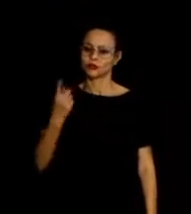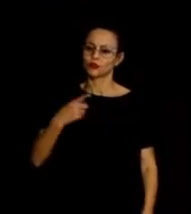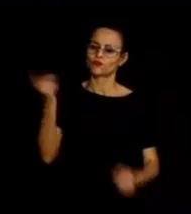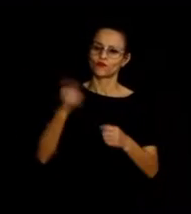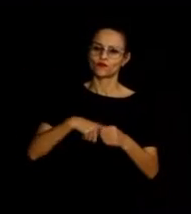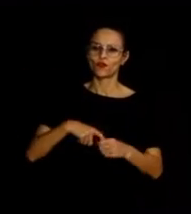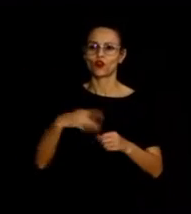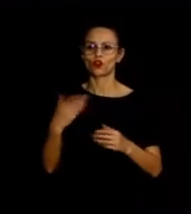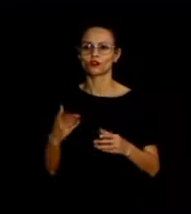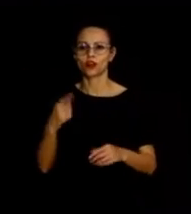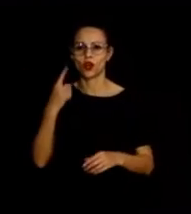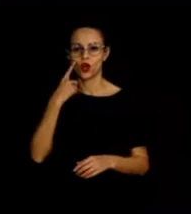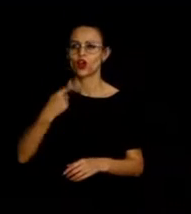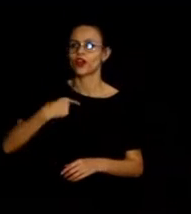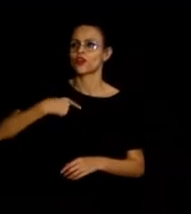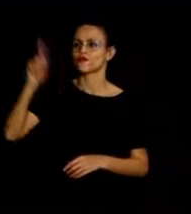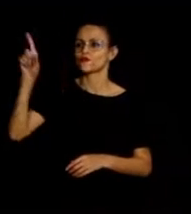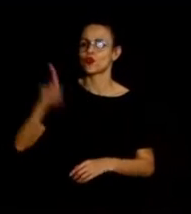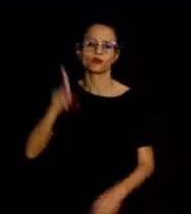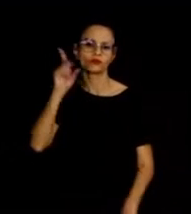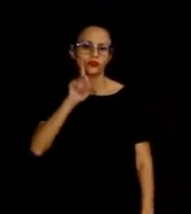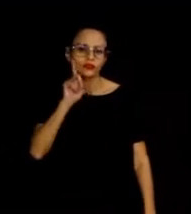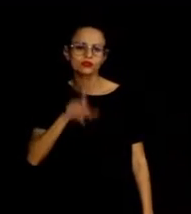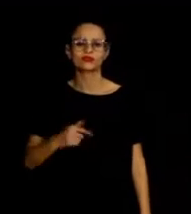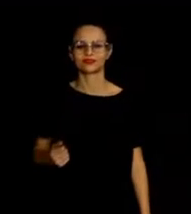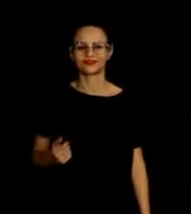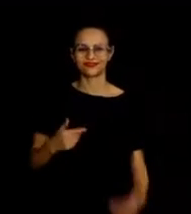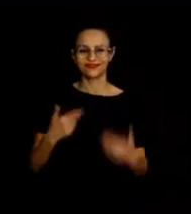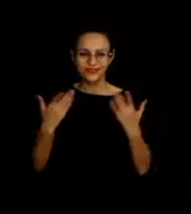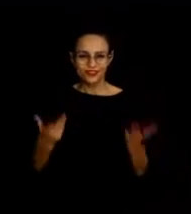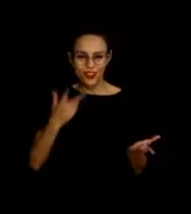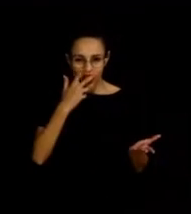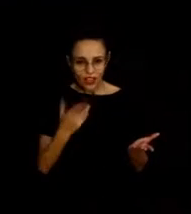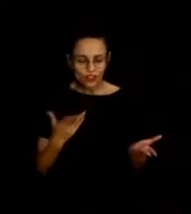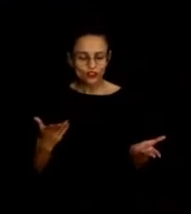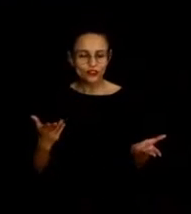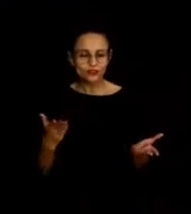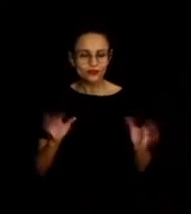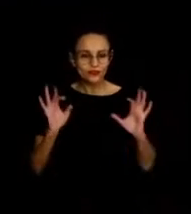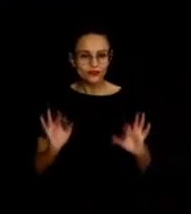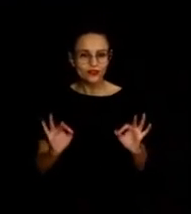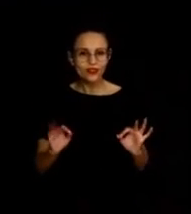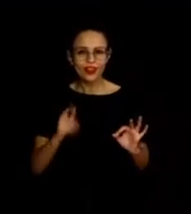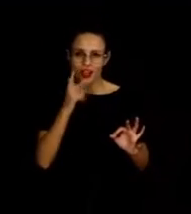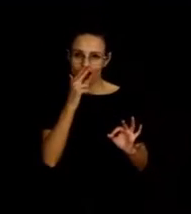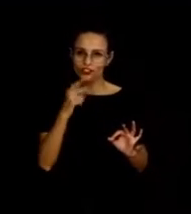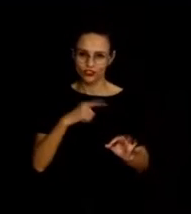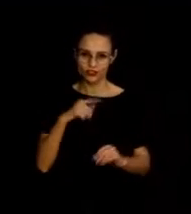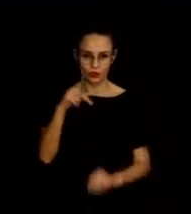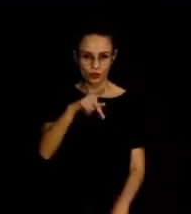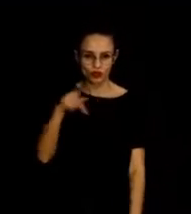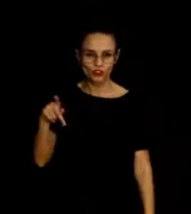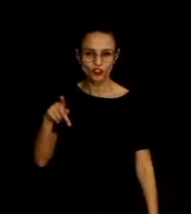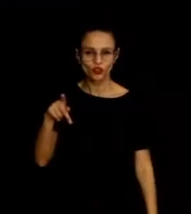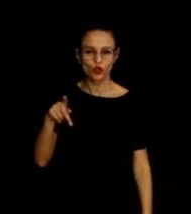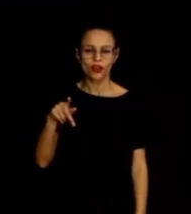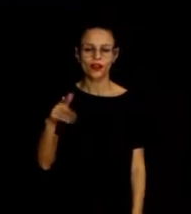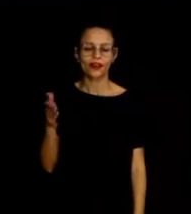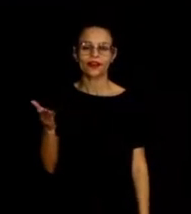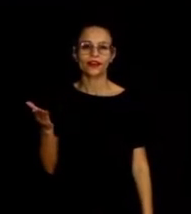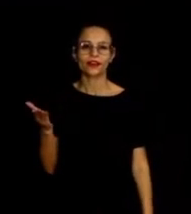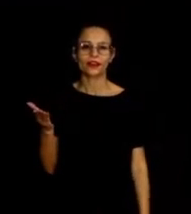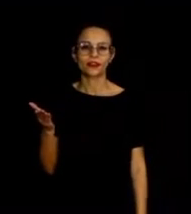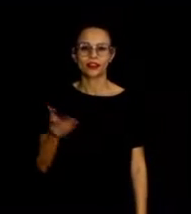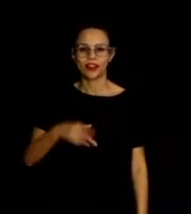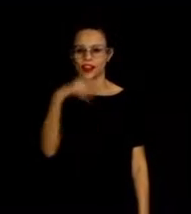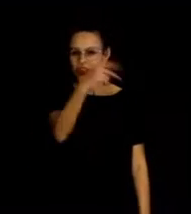pouco volto e falo Antônio a gente está indo para Washington Ah e você acha de novo Realmente você acha que tem o professor uma professora